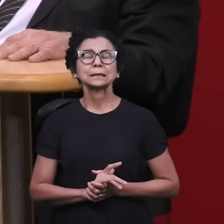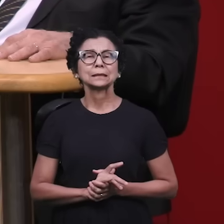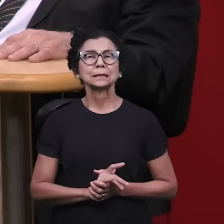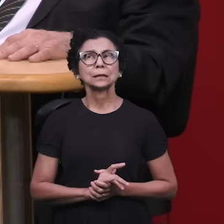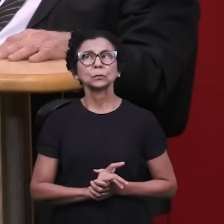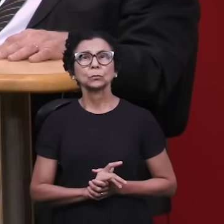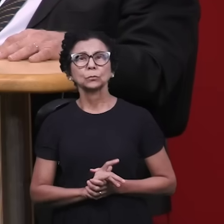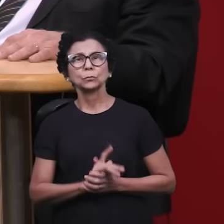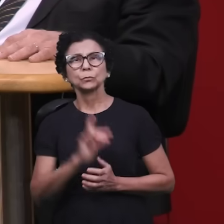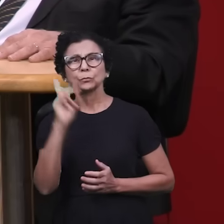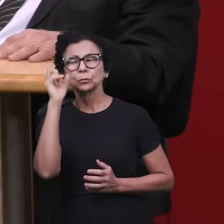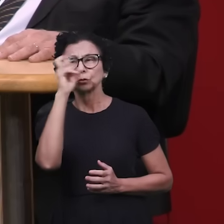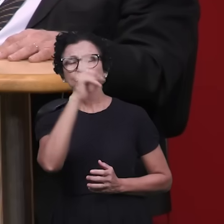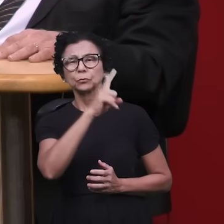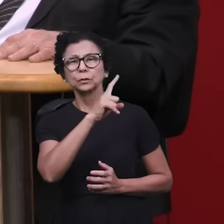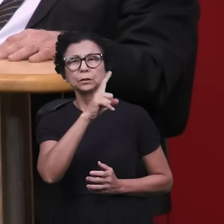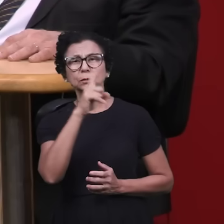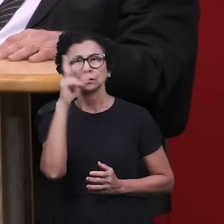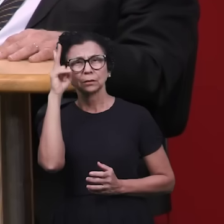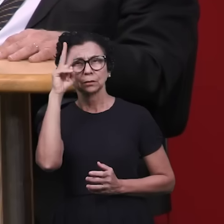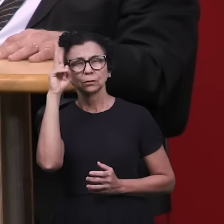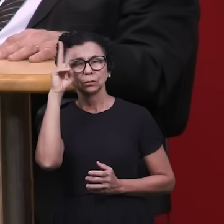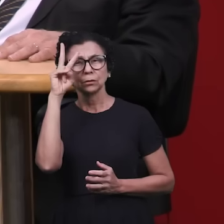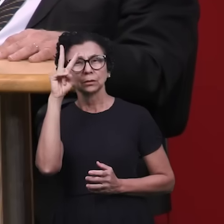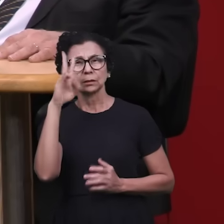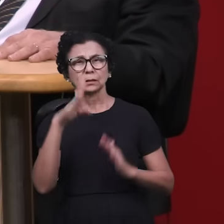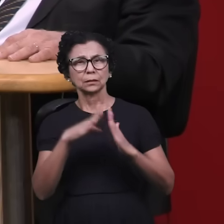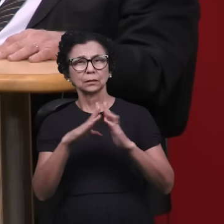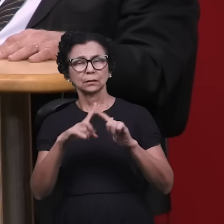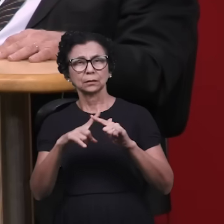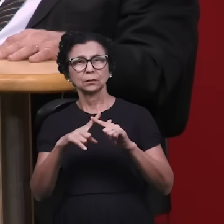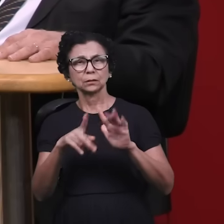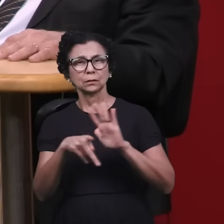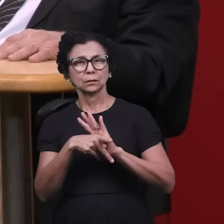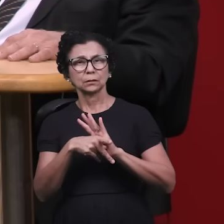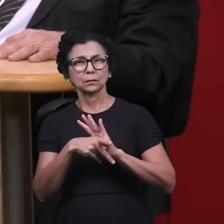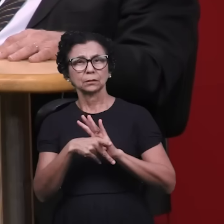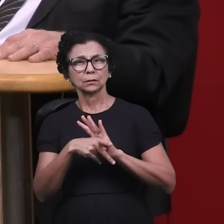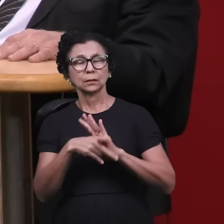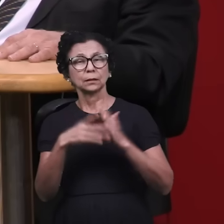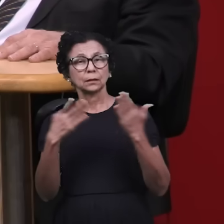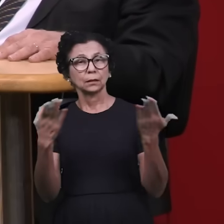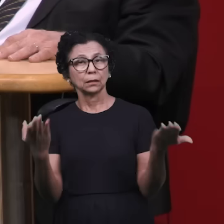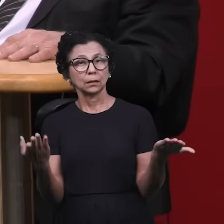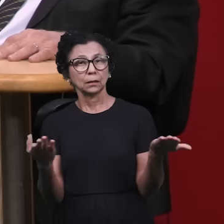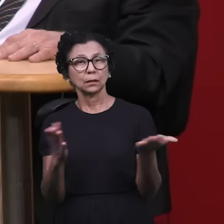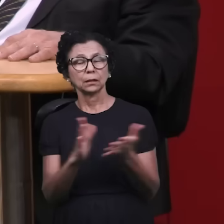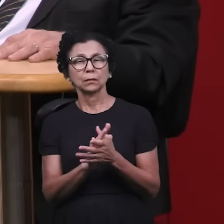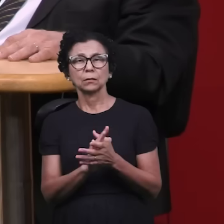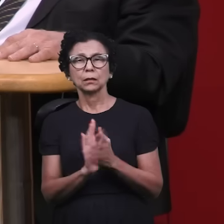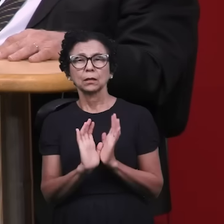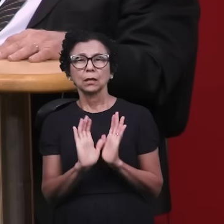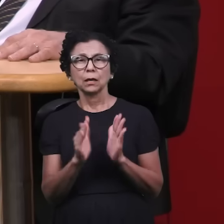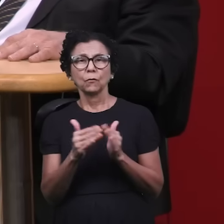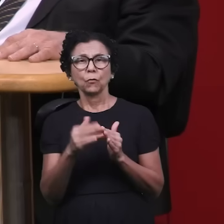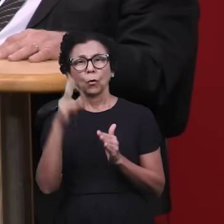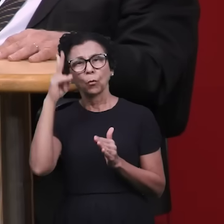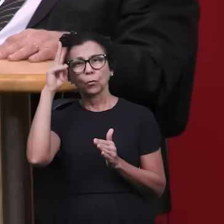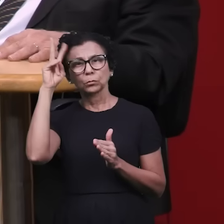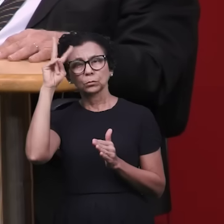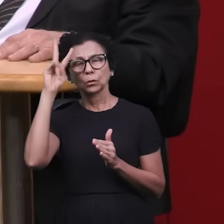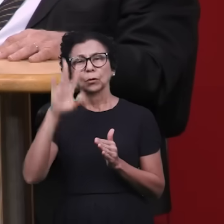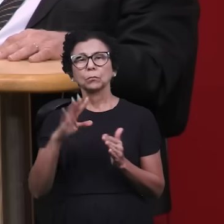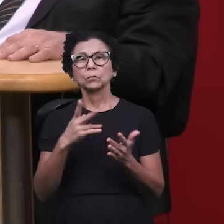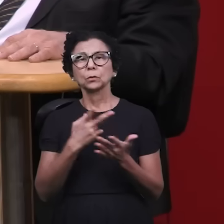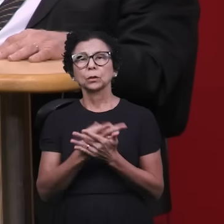não só da história, mas de que a igreja fez parte também disso. Dentro de um aspecto, digamos assim, puramente histórico, o